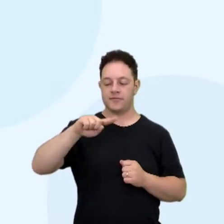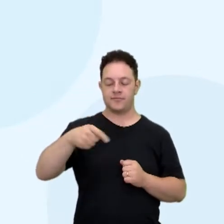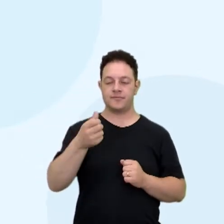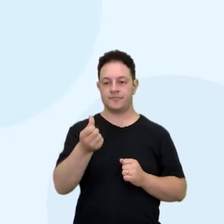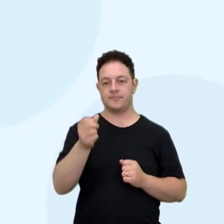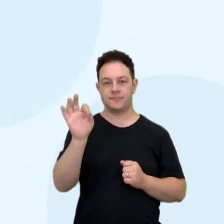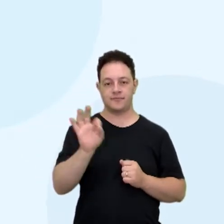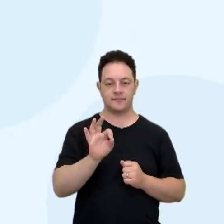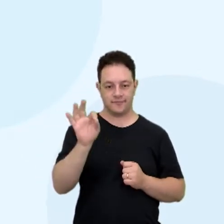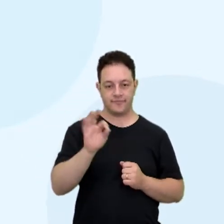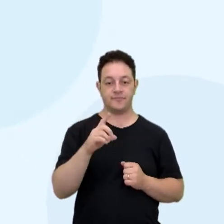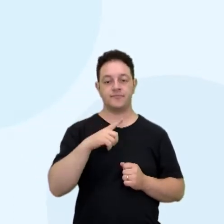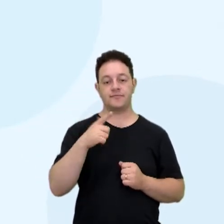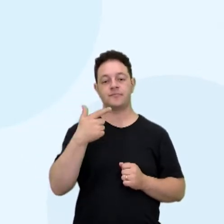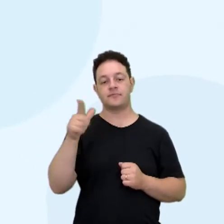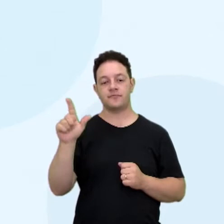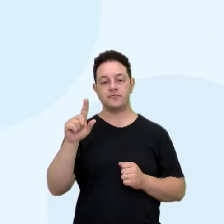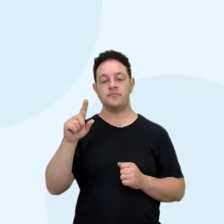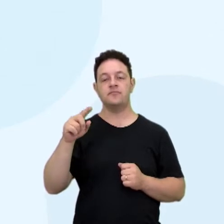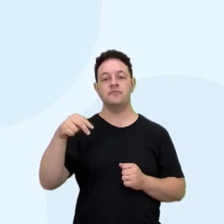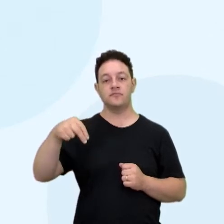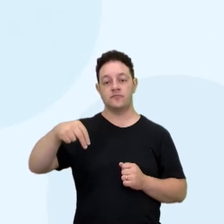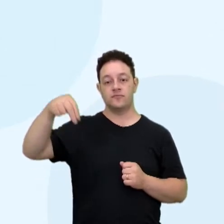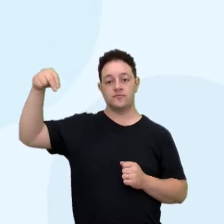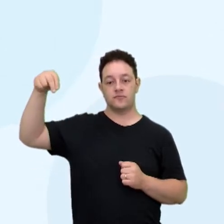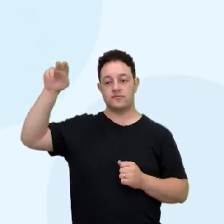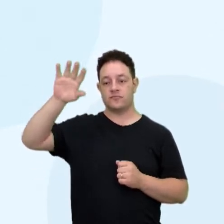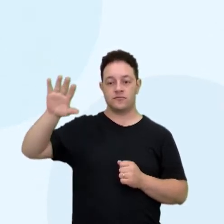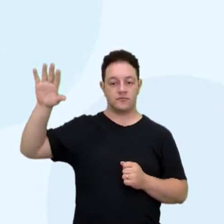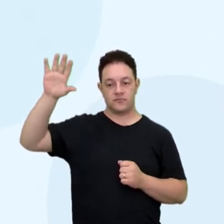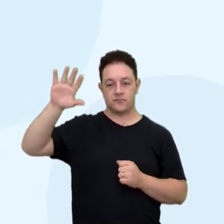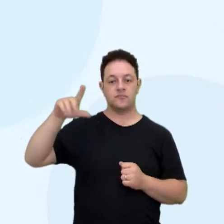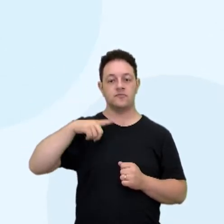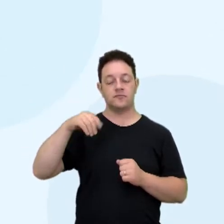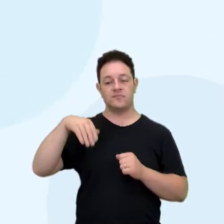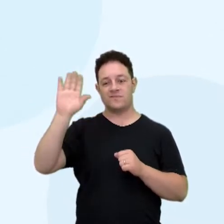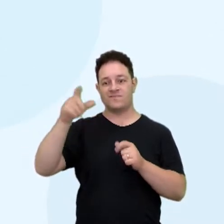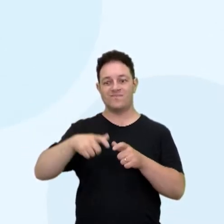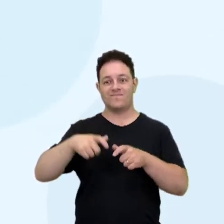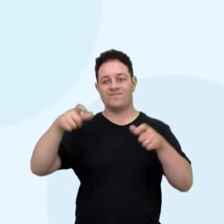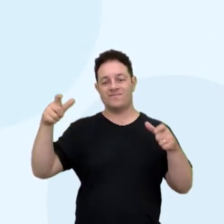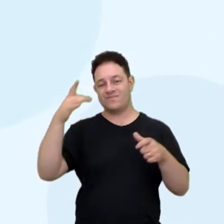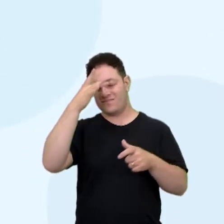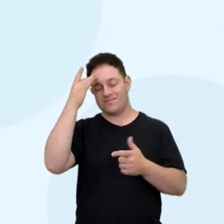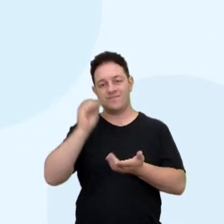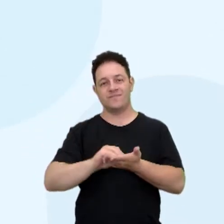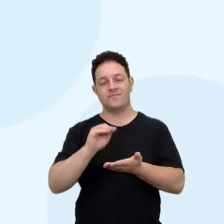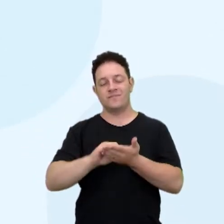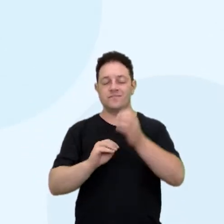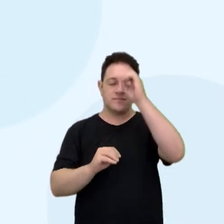7,6%. E aí nós temos o Nordeste, né, com um número bem elevado em vermelho, com